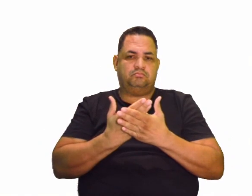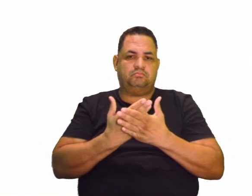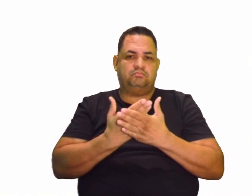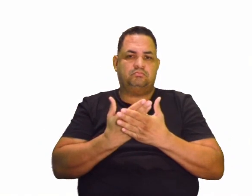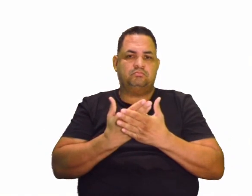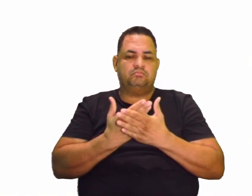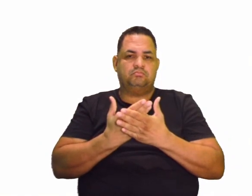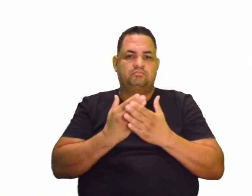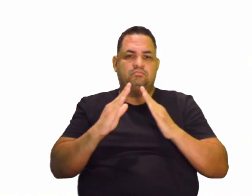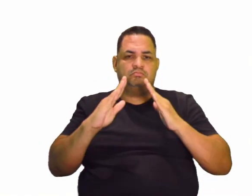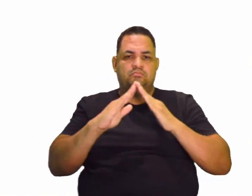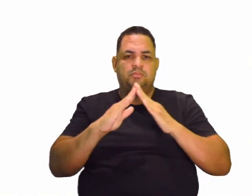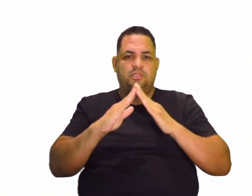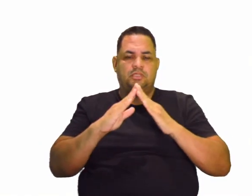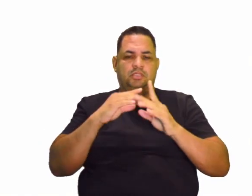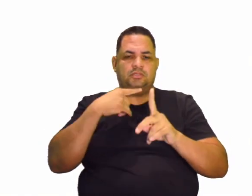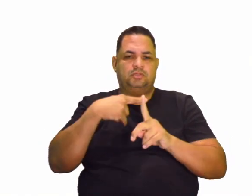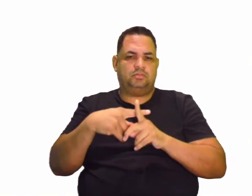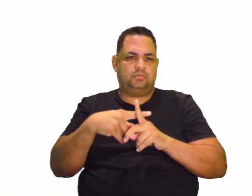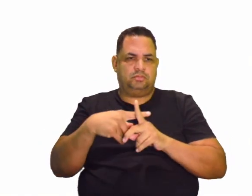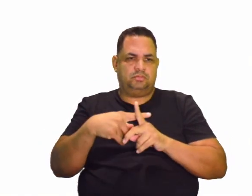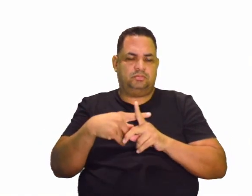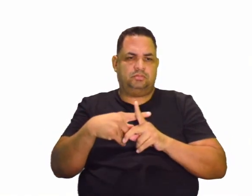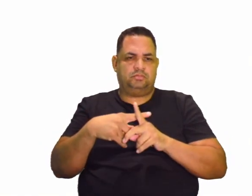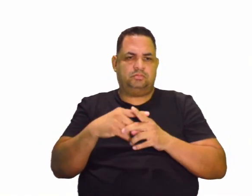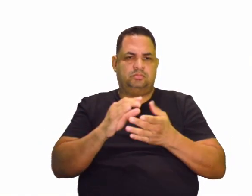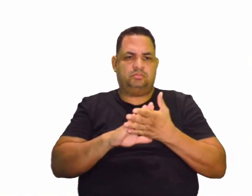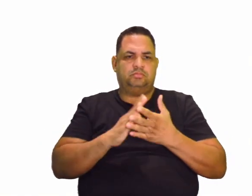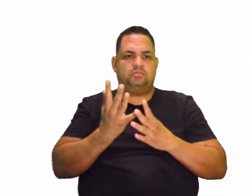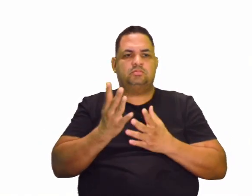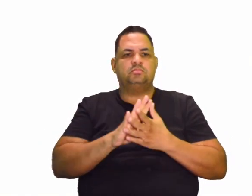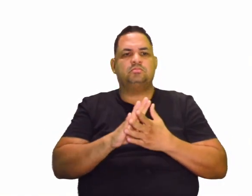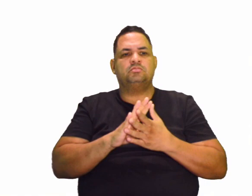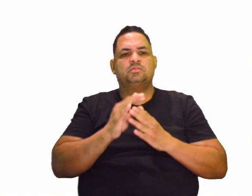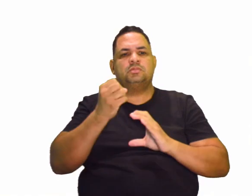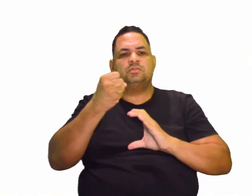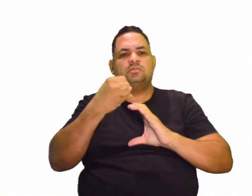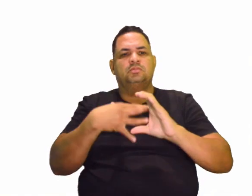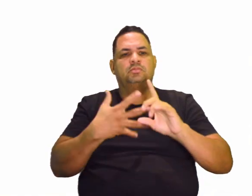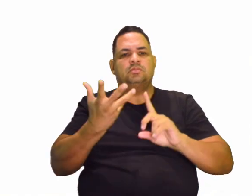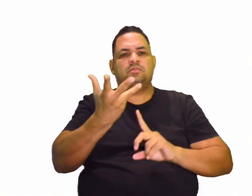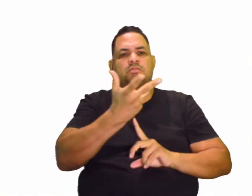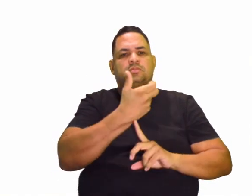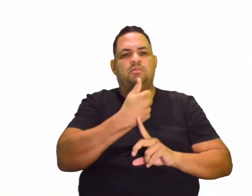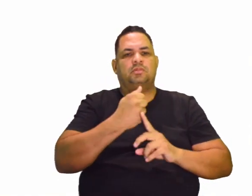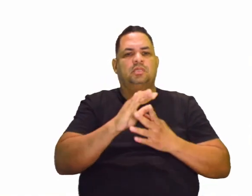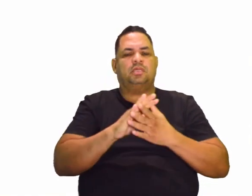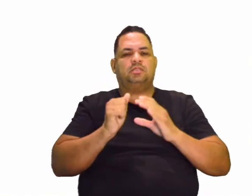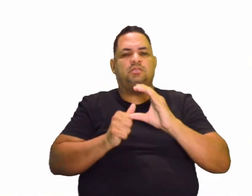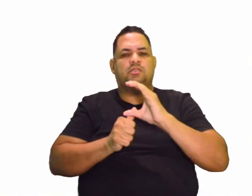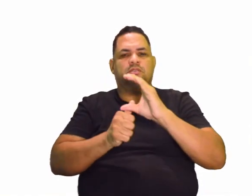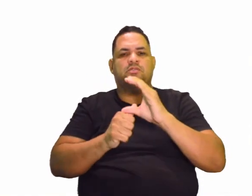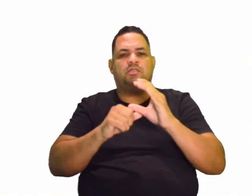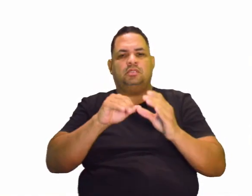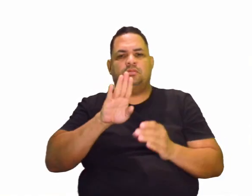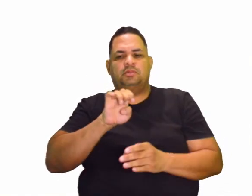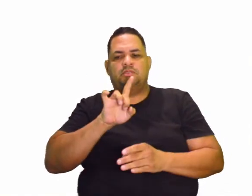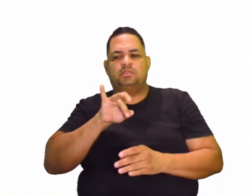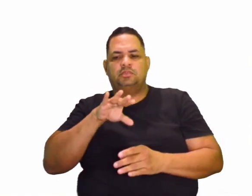desde esse período aí. Estilo da arte cristã bizantina. Então, vamos passar então para um outro tema, né?